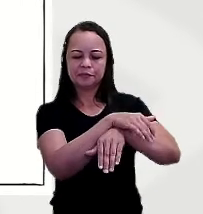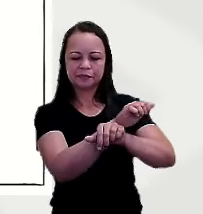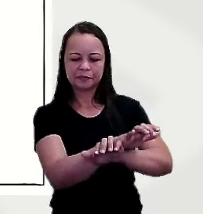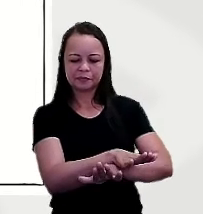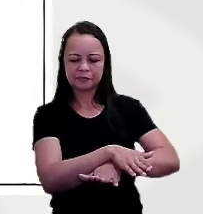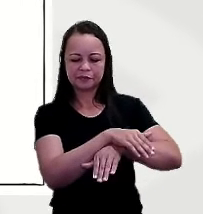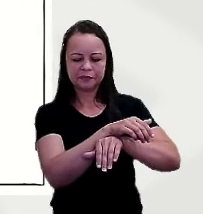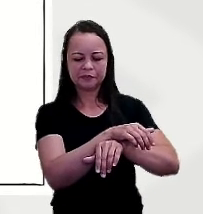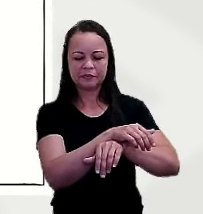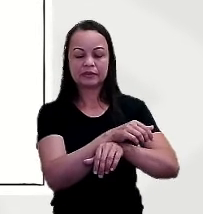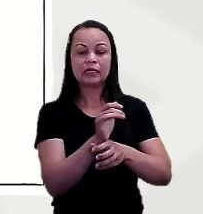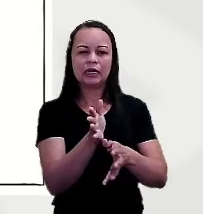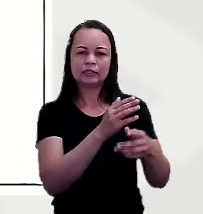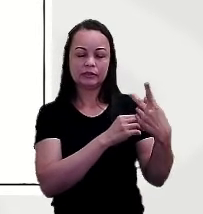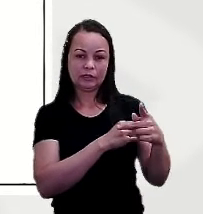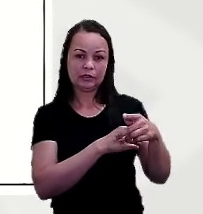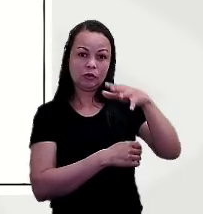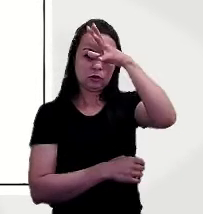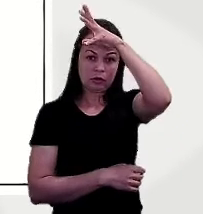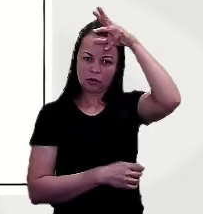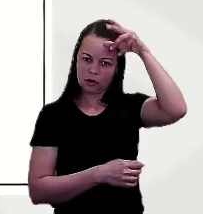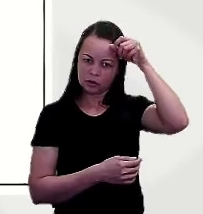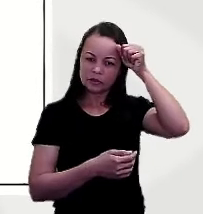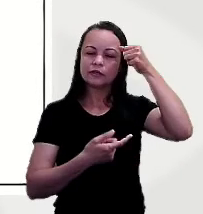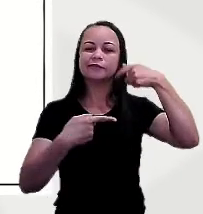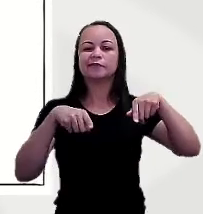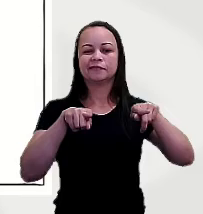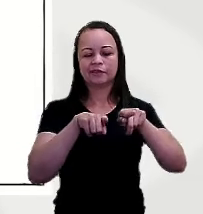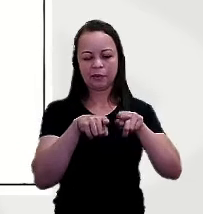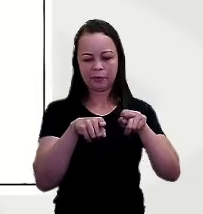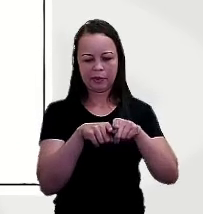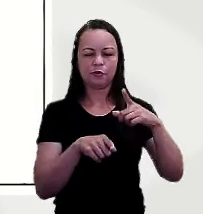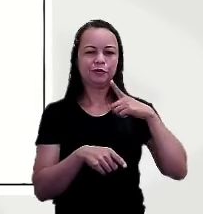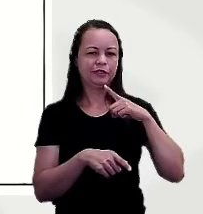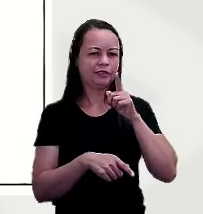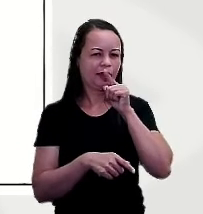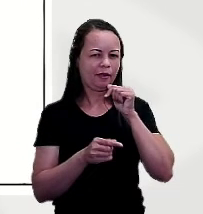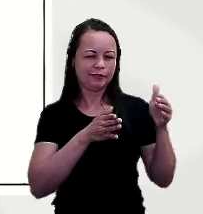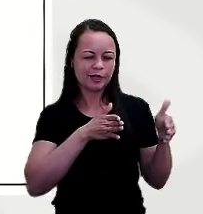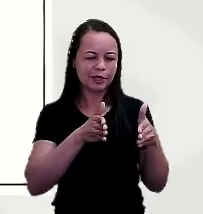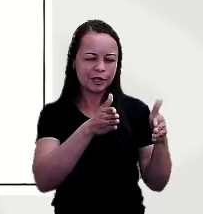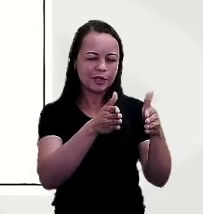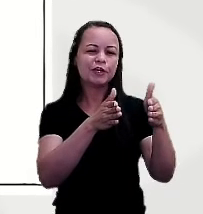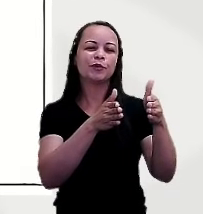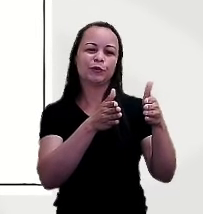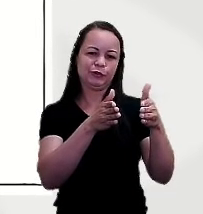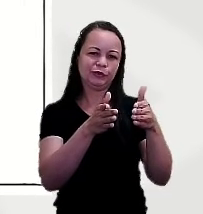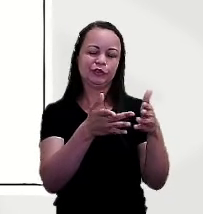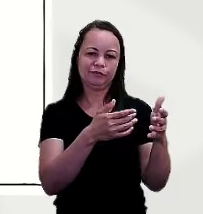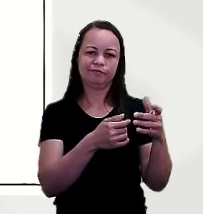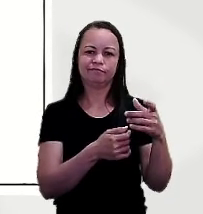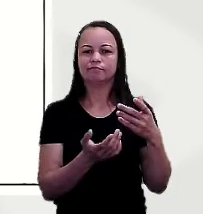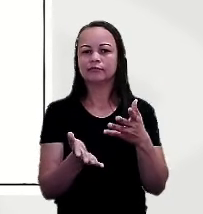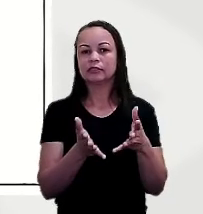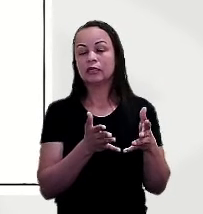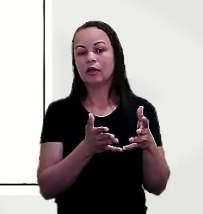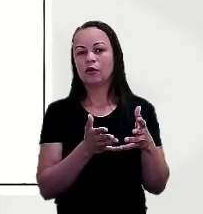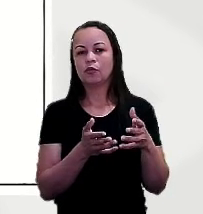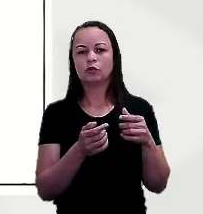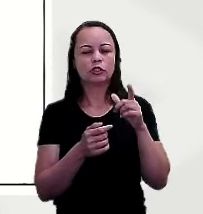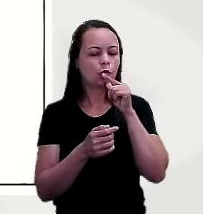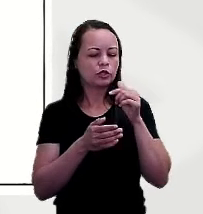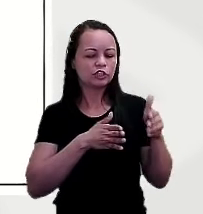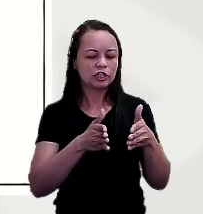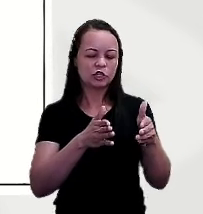é de origem da região amazônica também, onde tem muitos rios, né? O rio Amazonas, um rio